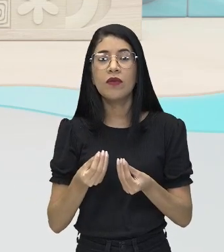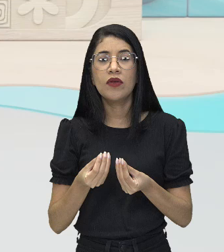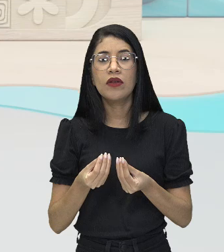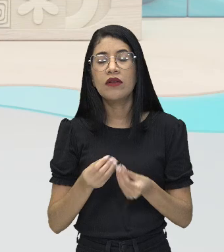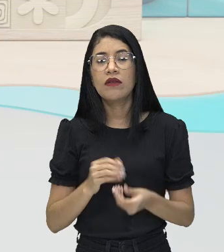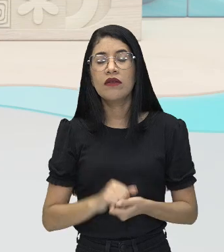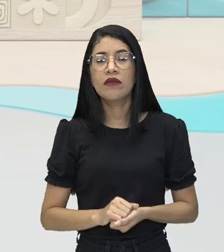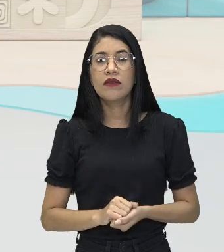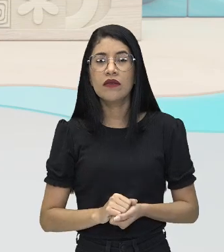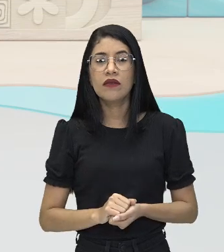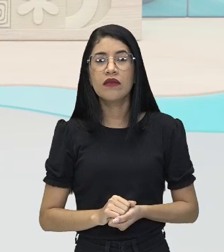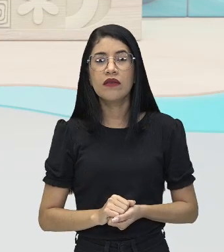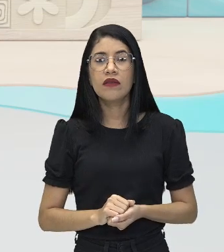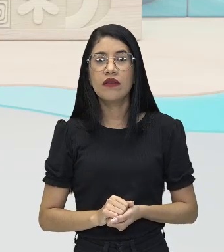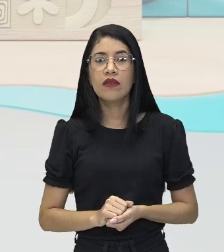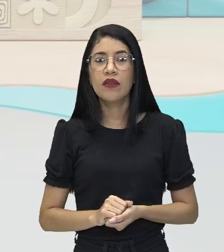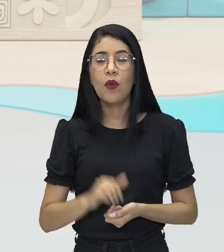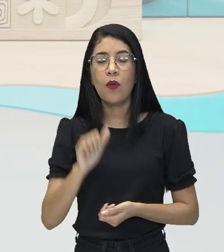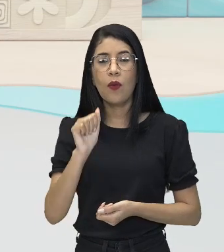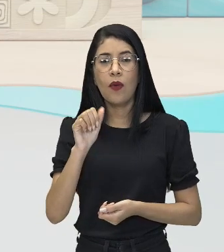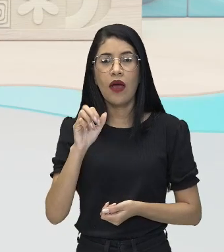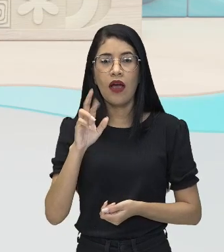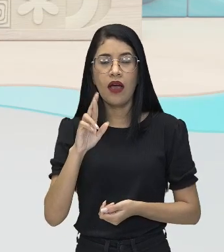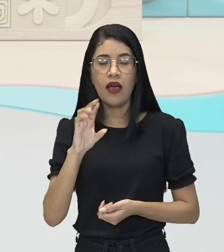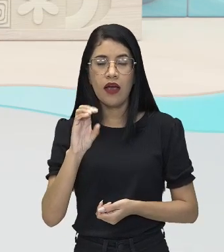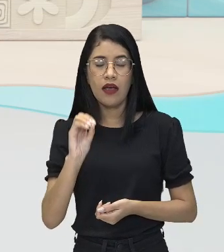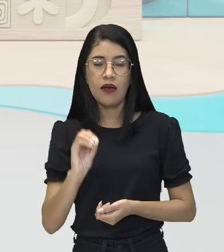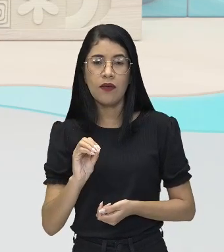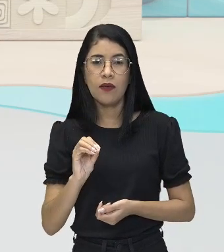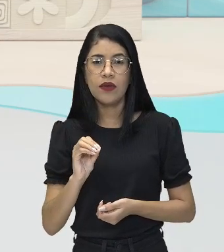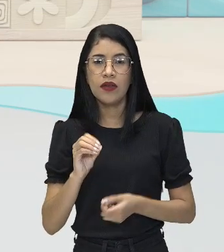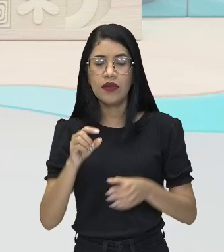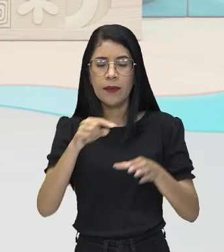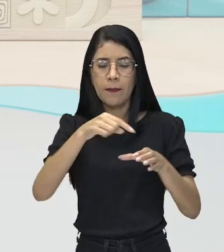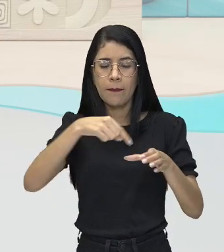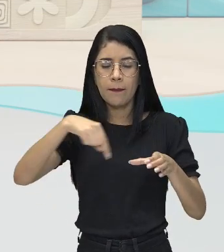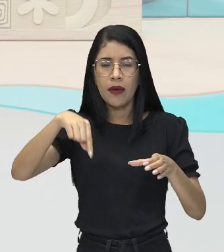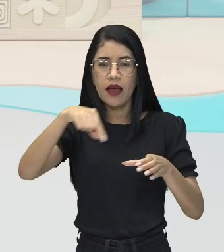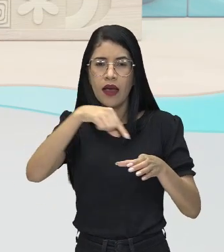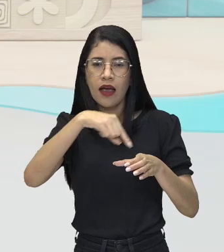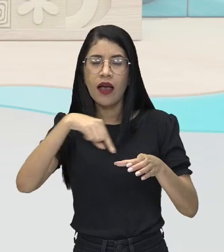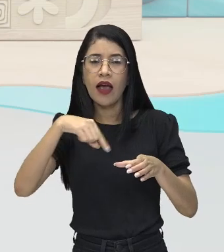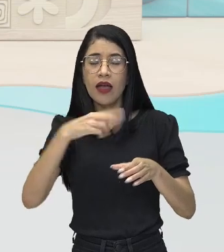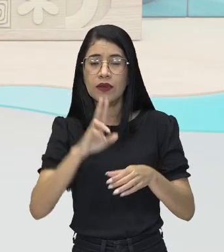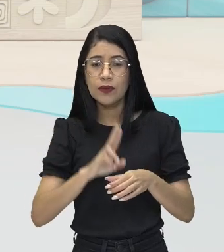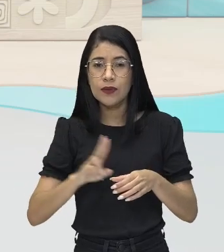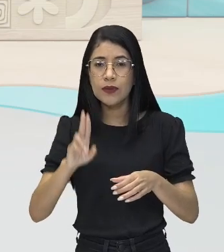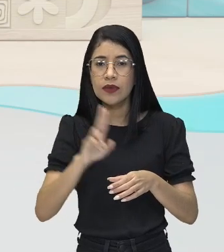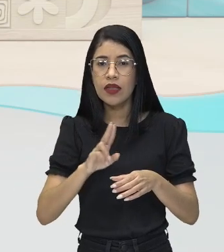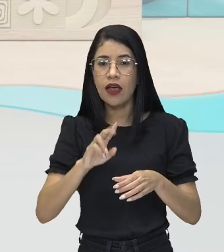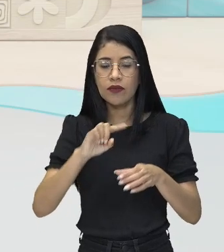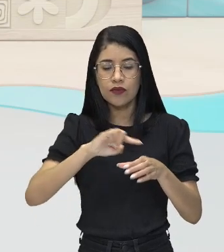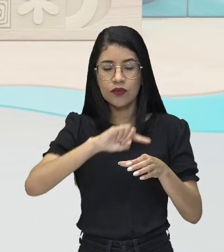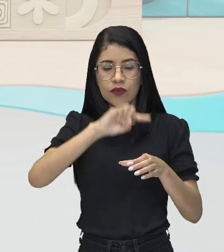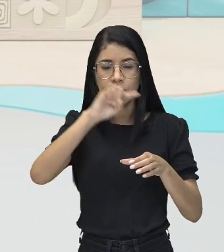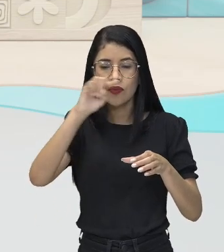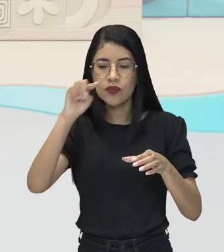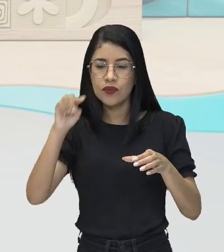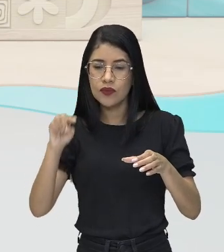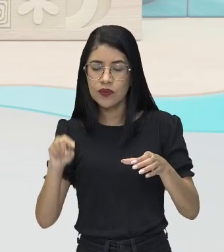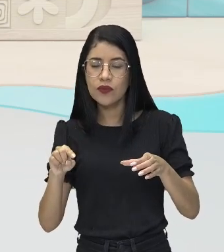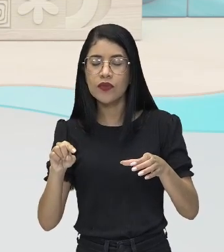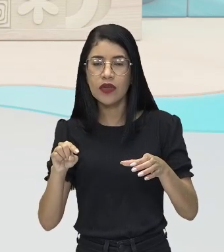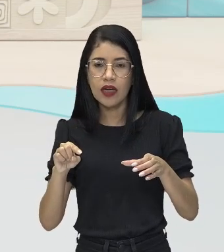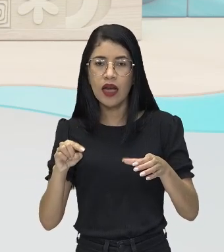conhecimento do arco. Quando eles colocaram na arquitetura, utilizando o arco, eles deram